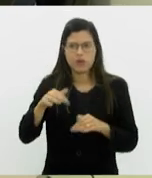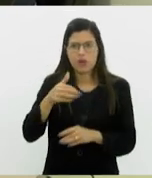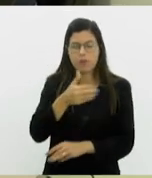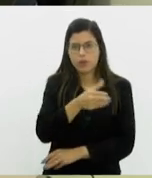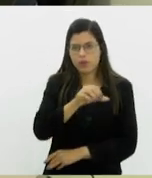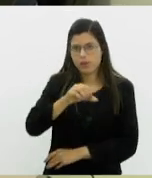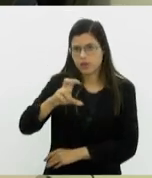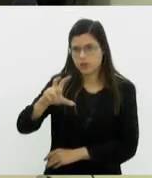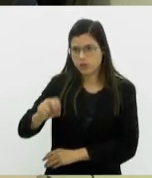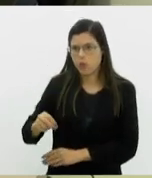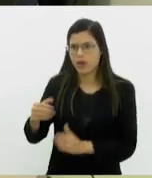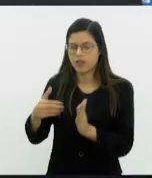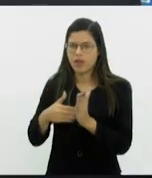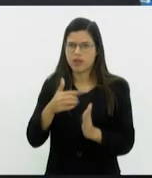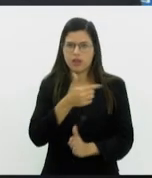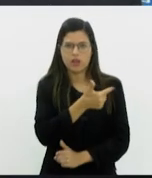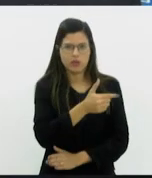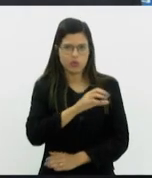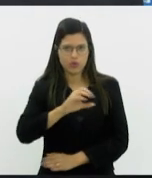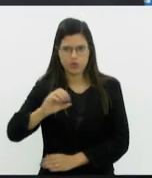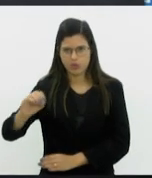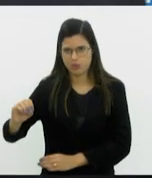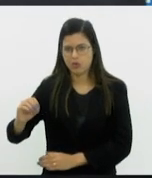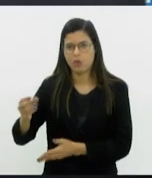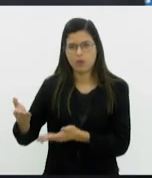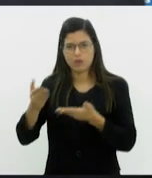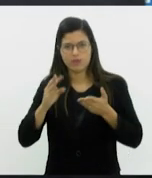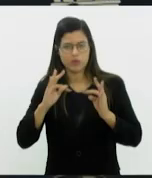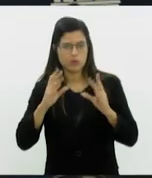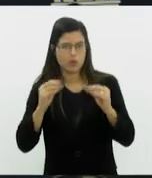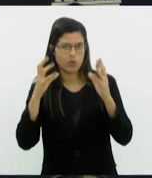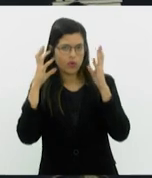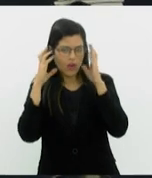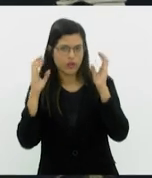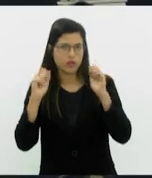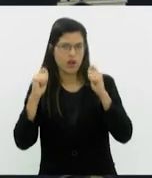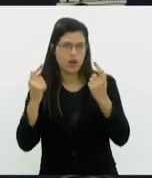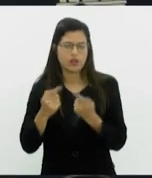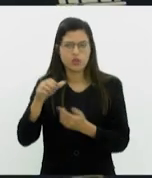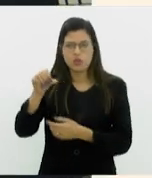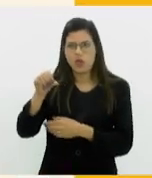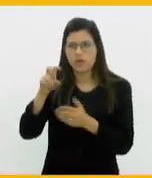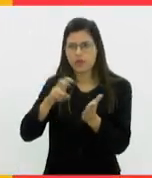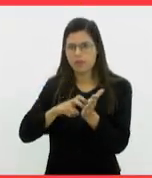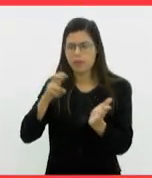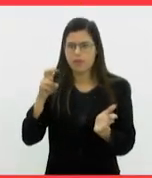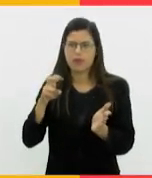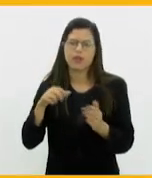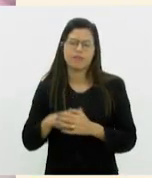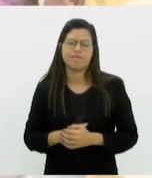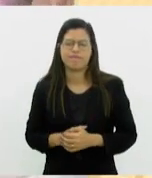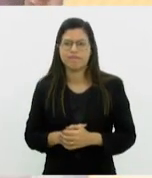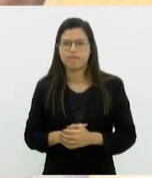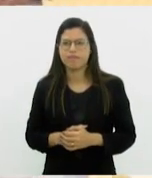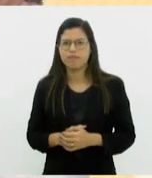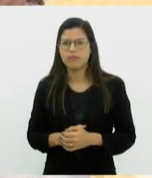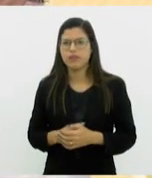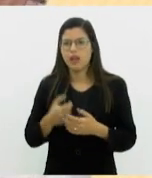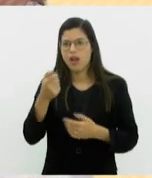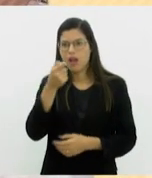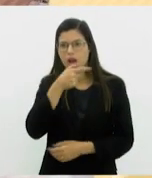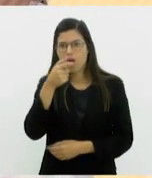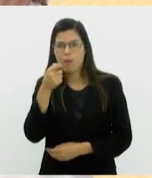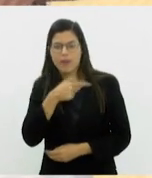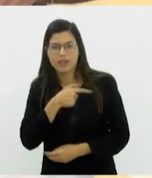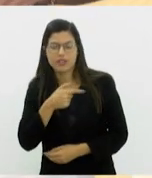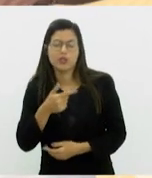até os anos 2000. Então convido todos vocês aí, Rádio Alerj, 9 horas da manhã, programa Som na Caixa. A comédia espírita